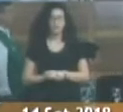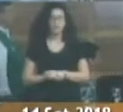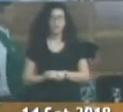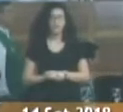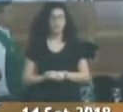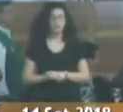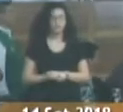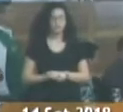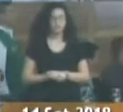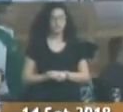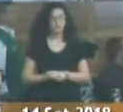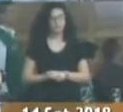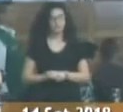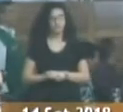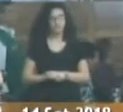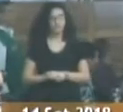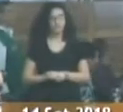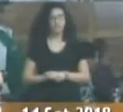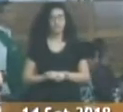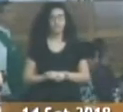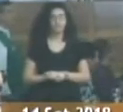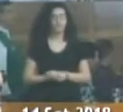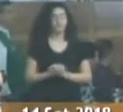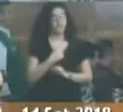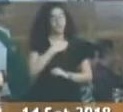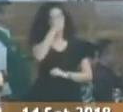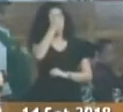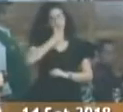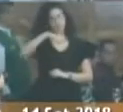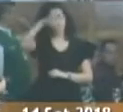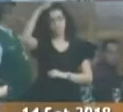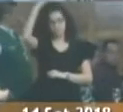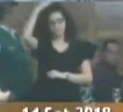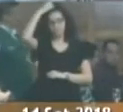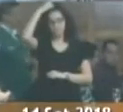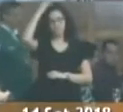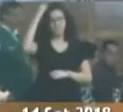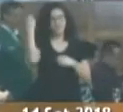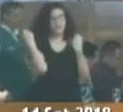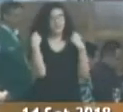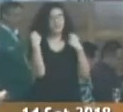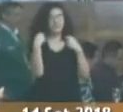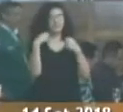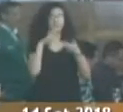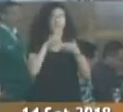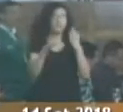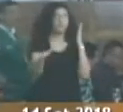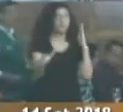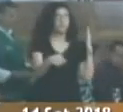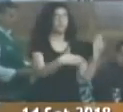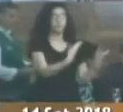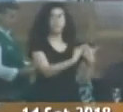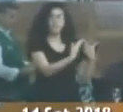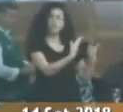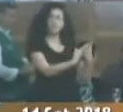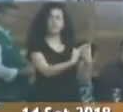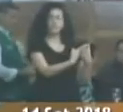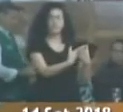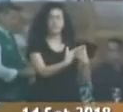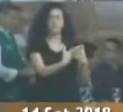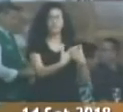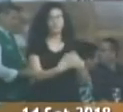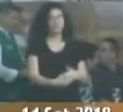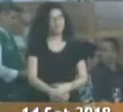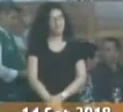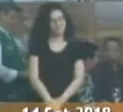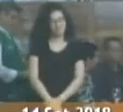a minha vida. Tá? Eu sou angrense, precisei sair daqui para estudar, fiz